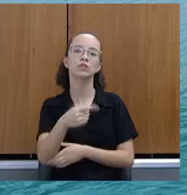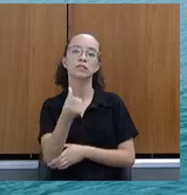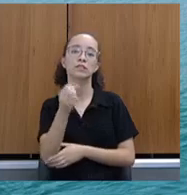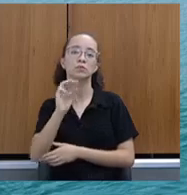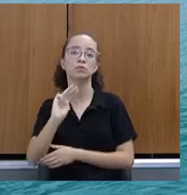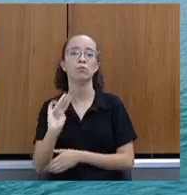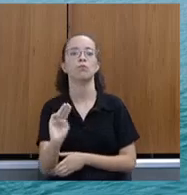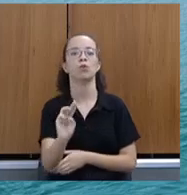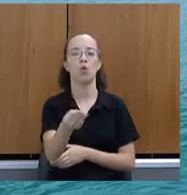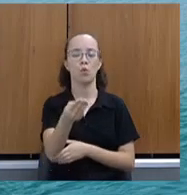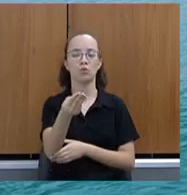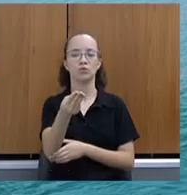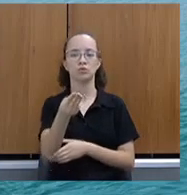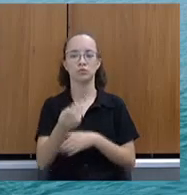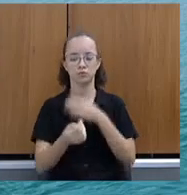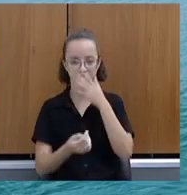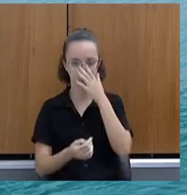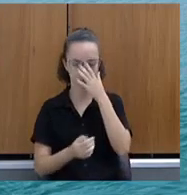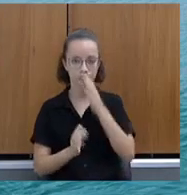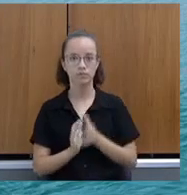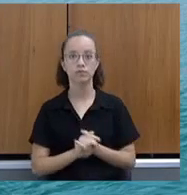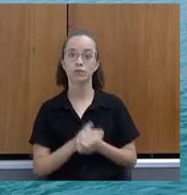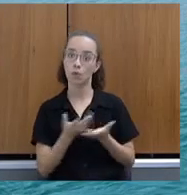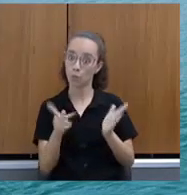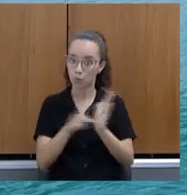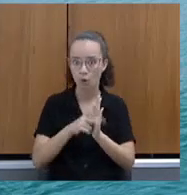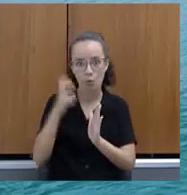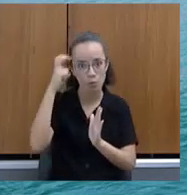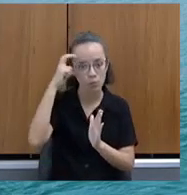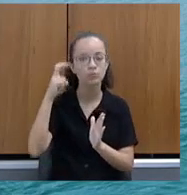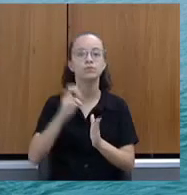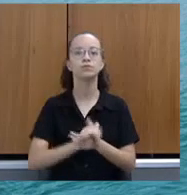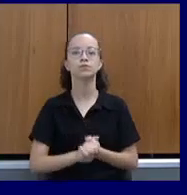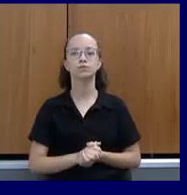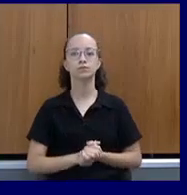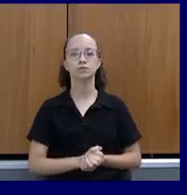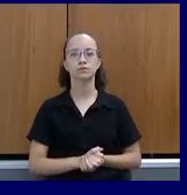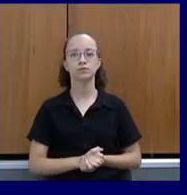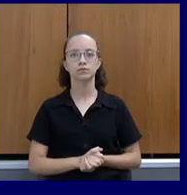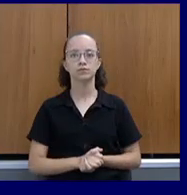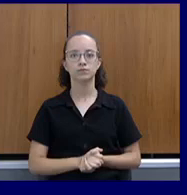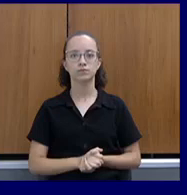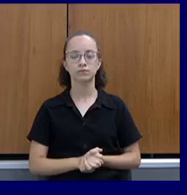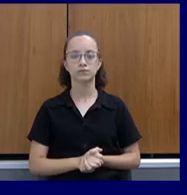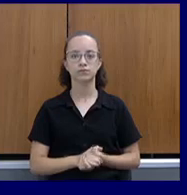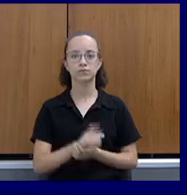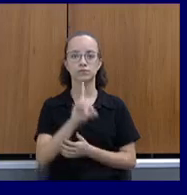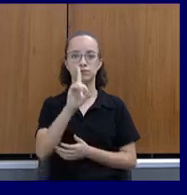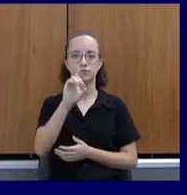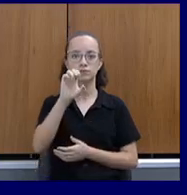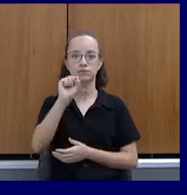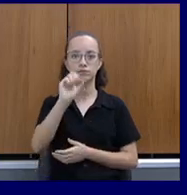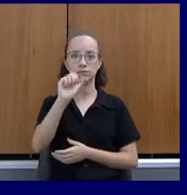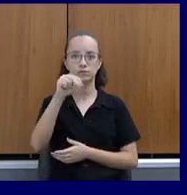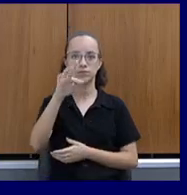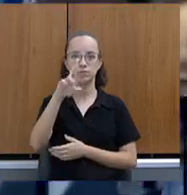é esse é da cultura pode passar percentual